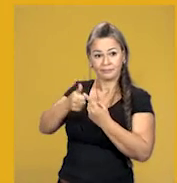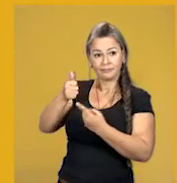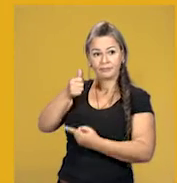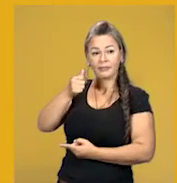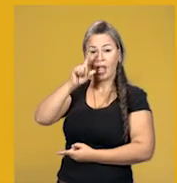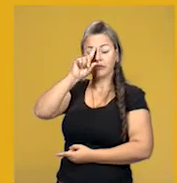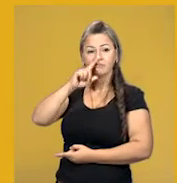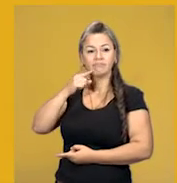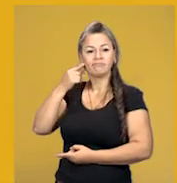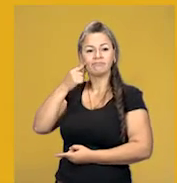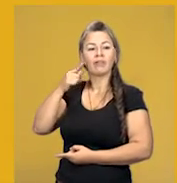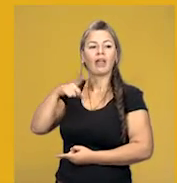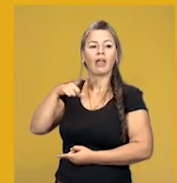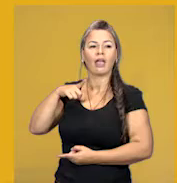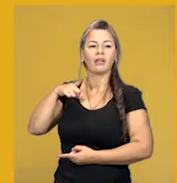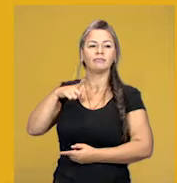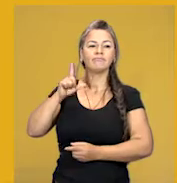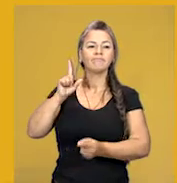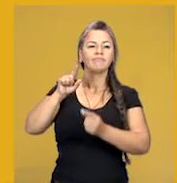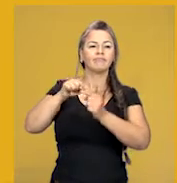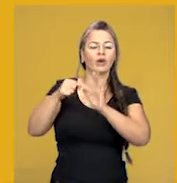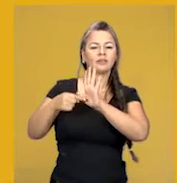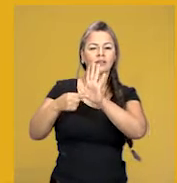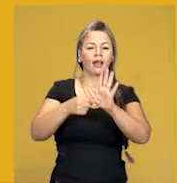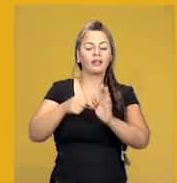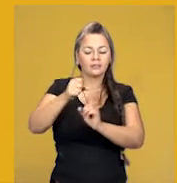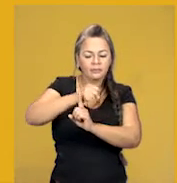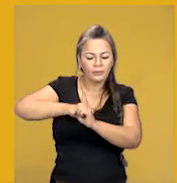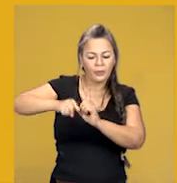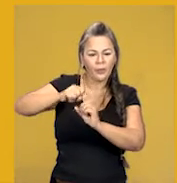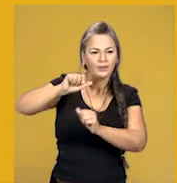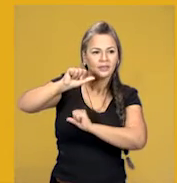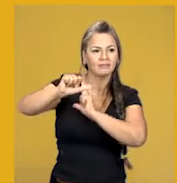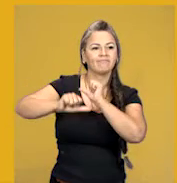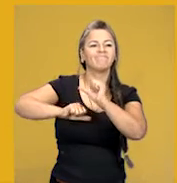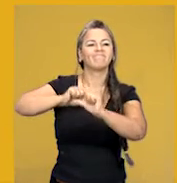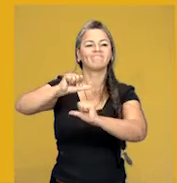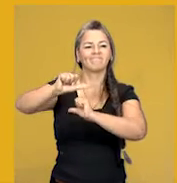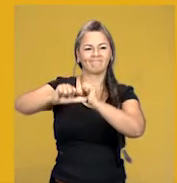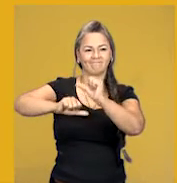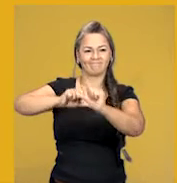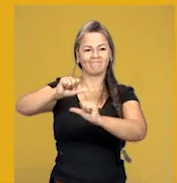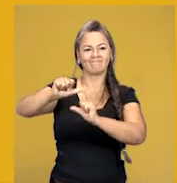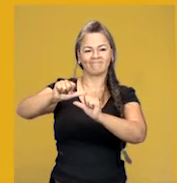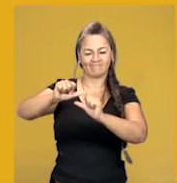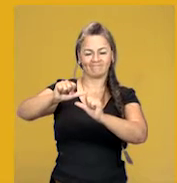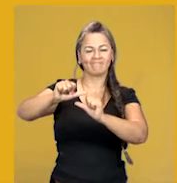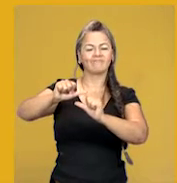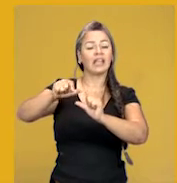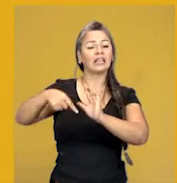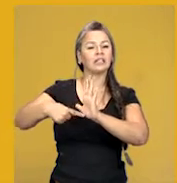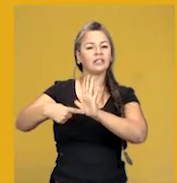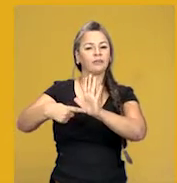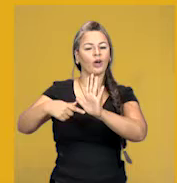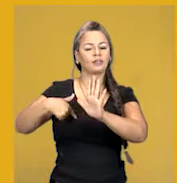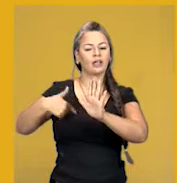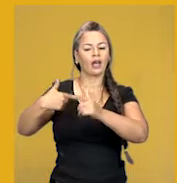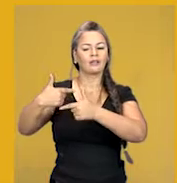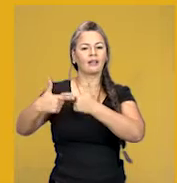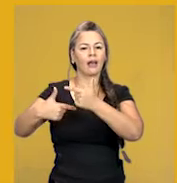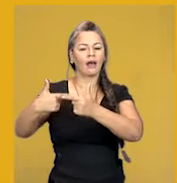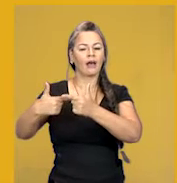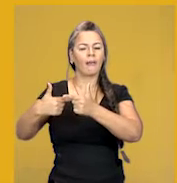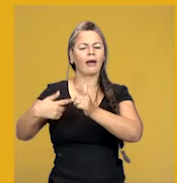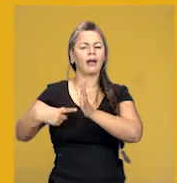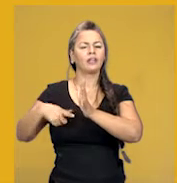ou agrupamentos homogêneos para sociedades grandes e complexas. E a divisão do trabalho, por meio da